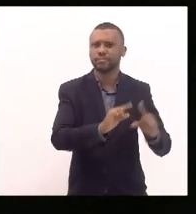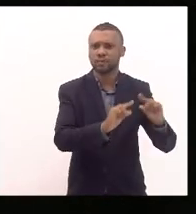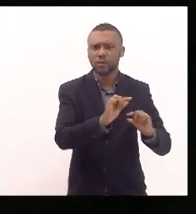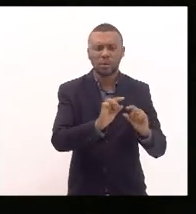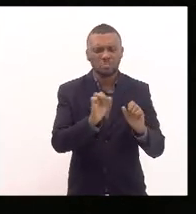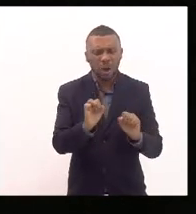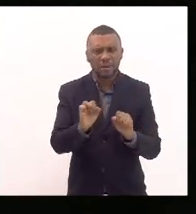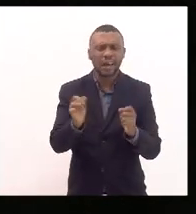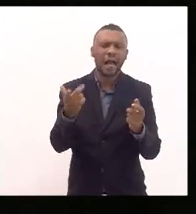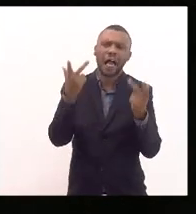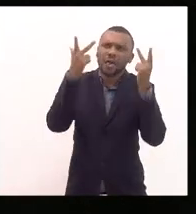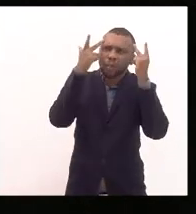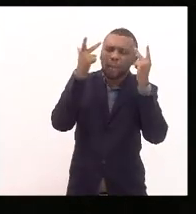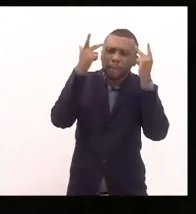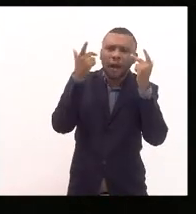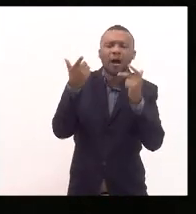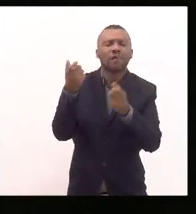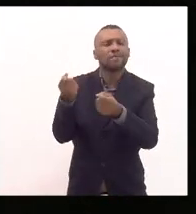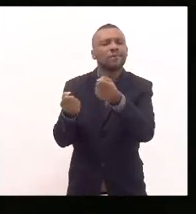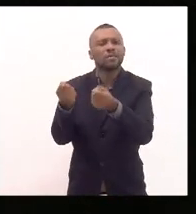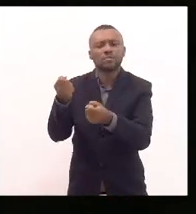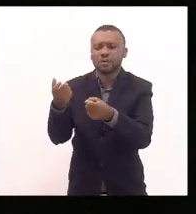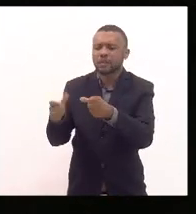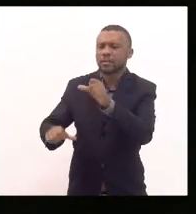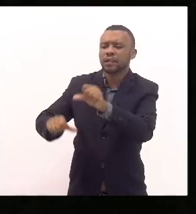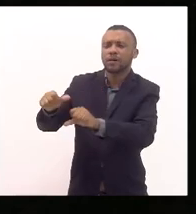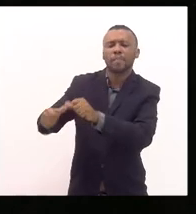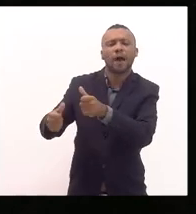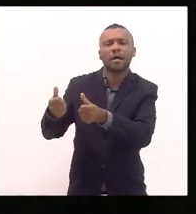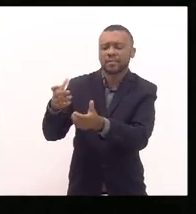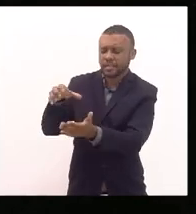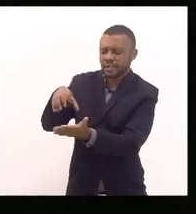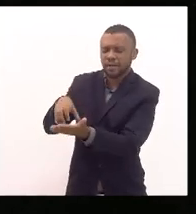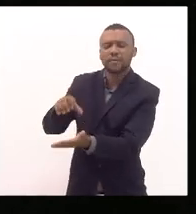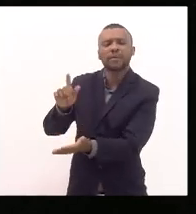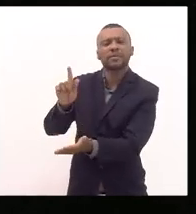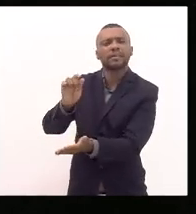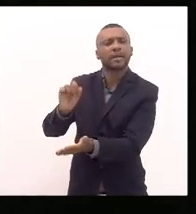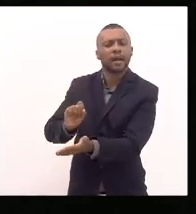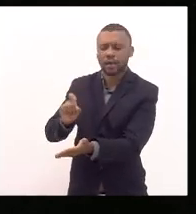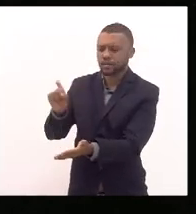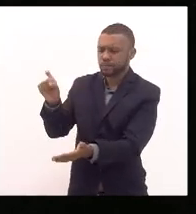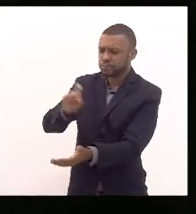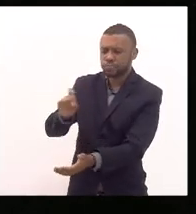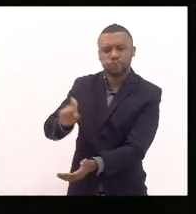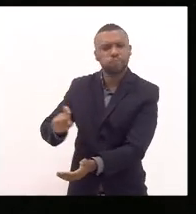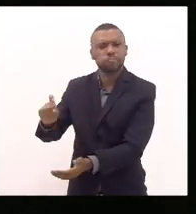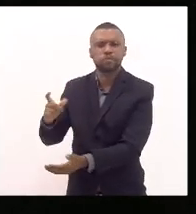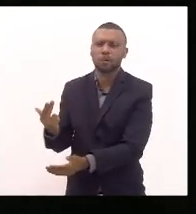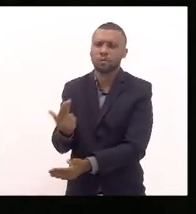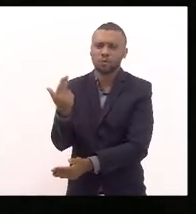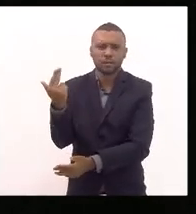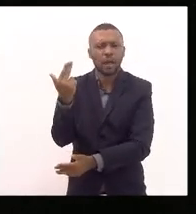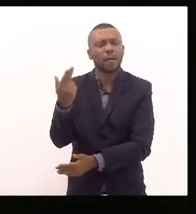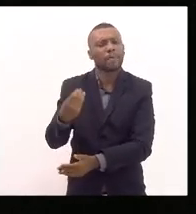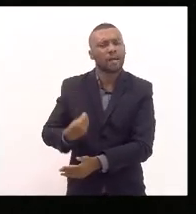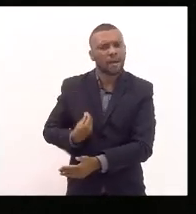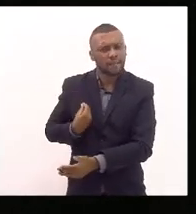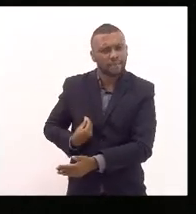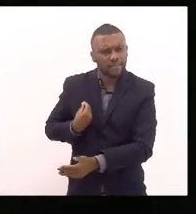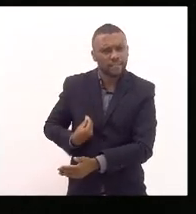viaturas sendo transformadas em câmara de gás nós não podemos viver um